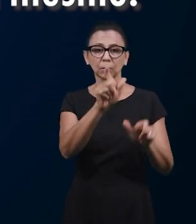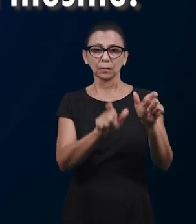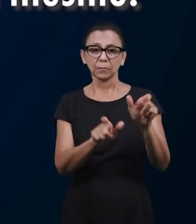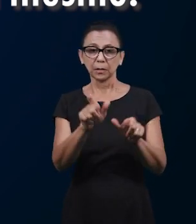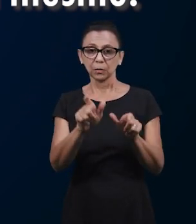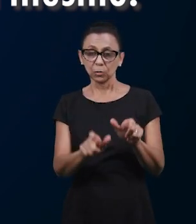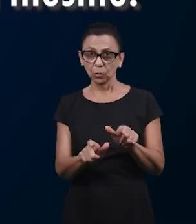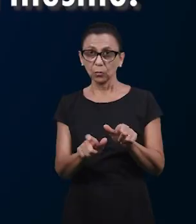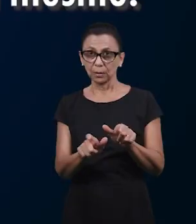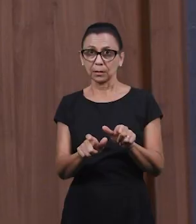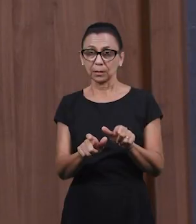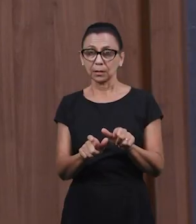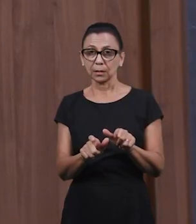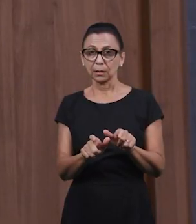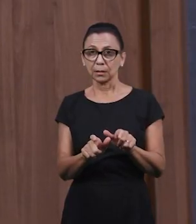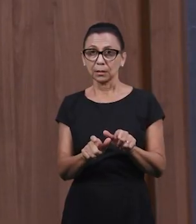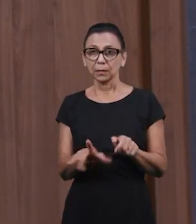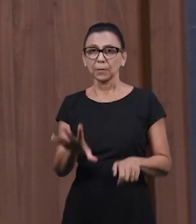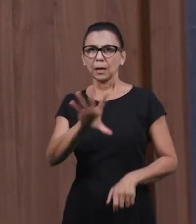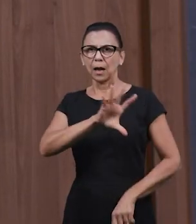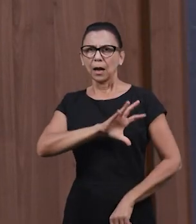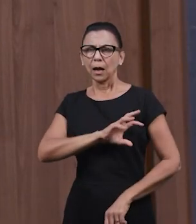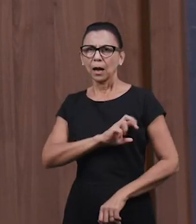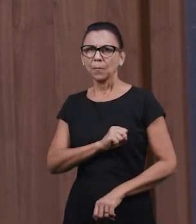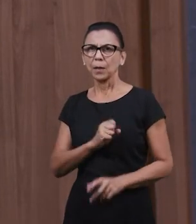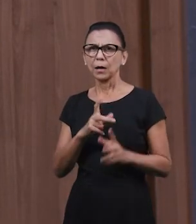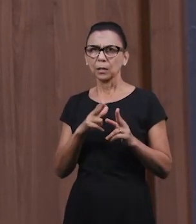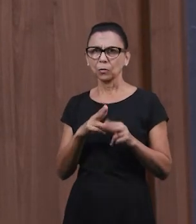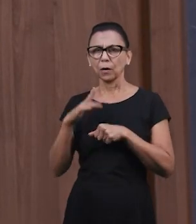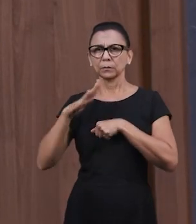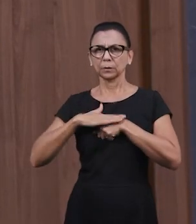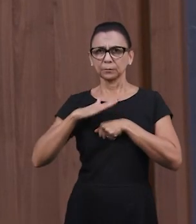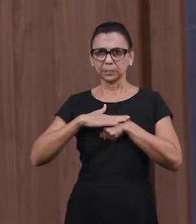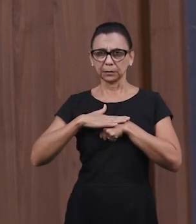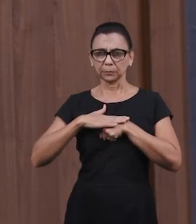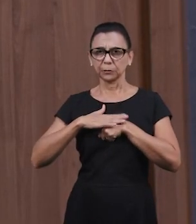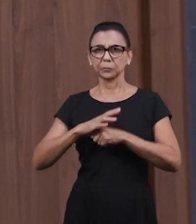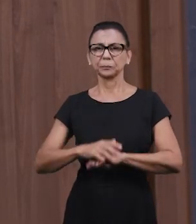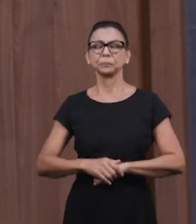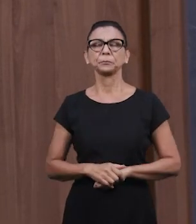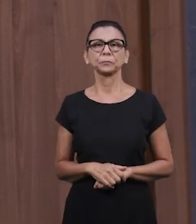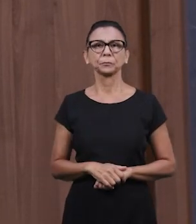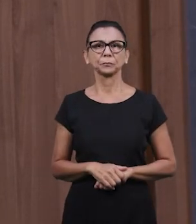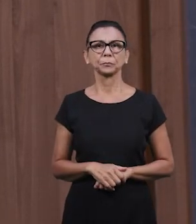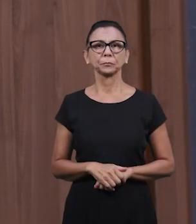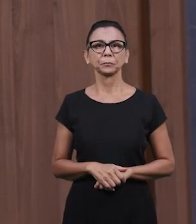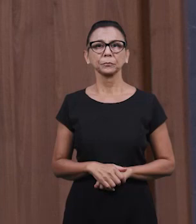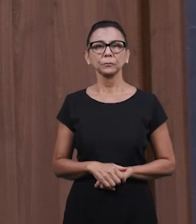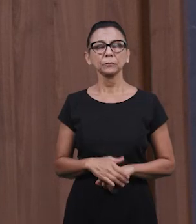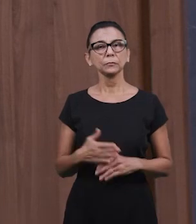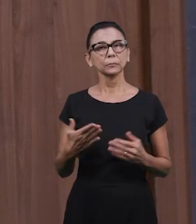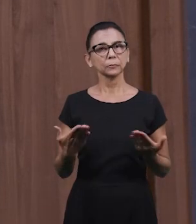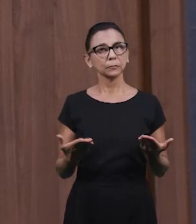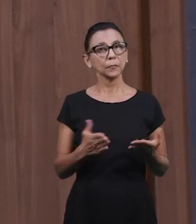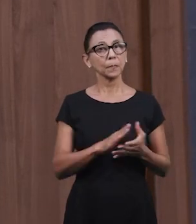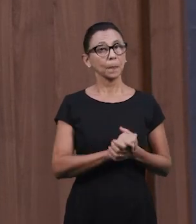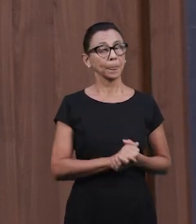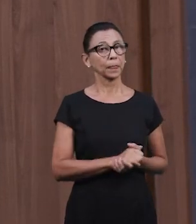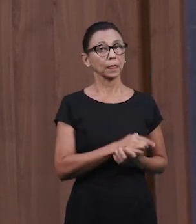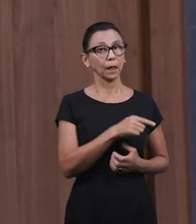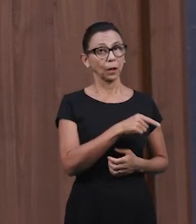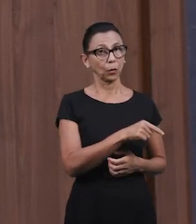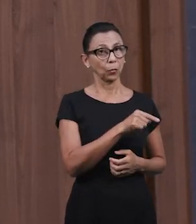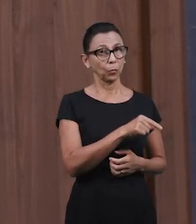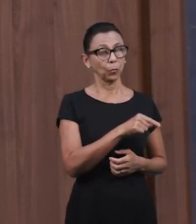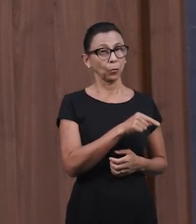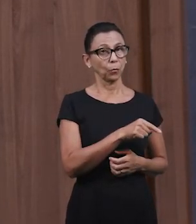mesmo. A paz do Senhor Jesus. Amém, Arthur. A paz do Senhor para você também. Então, o doutor da lei, ele recitou o